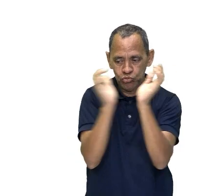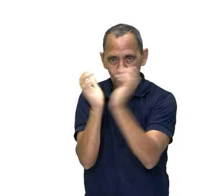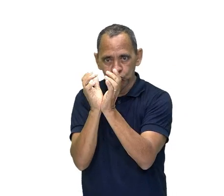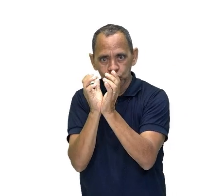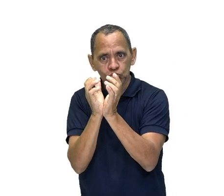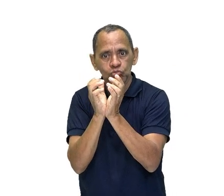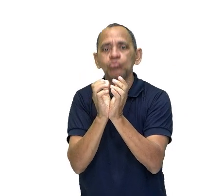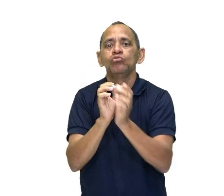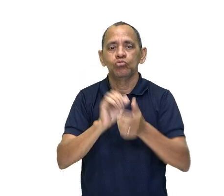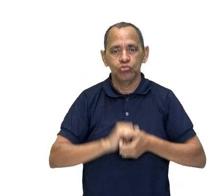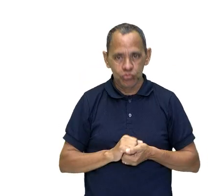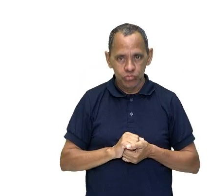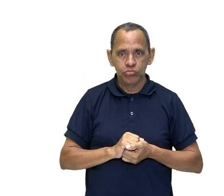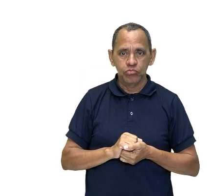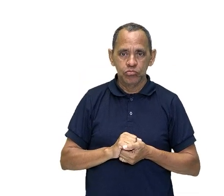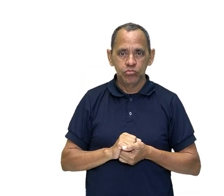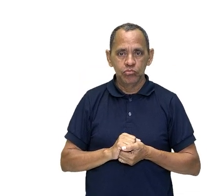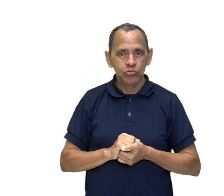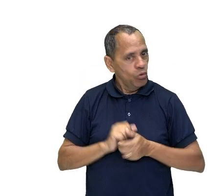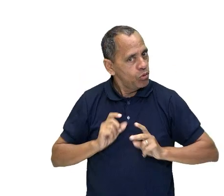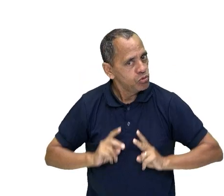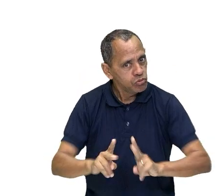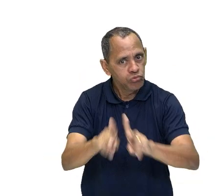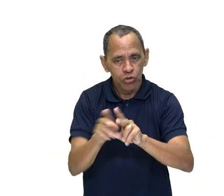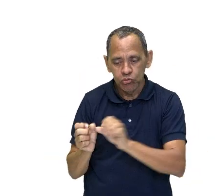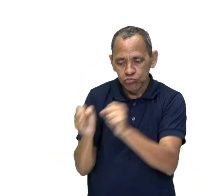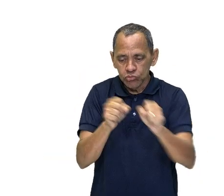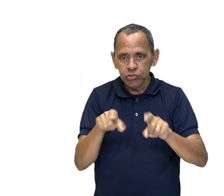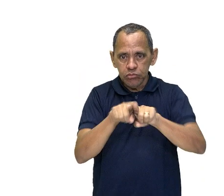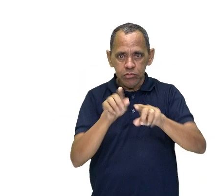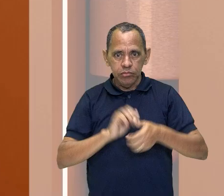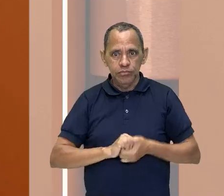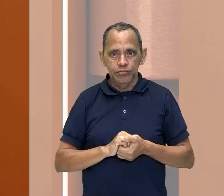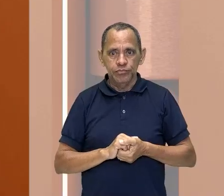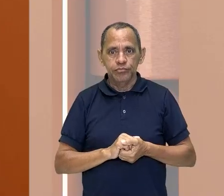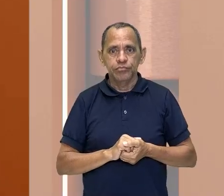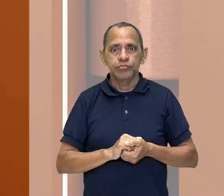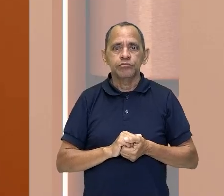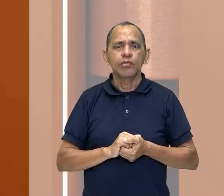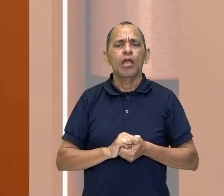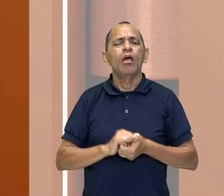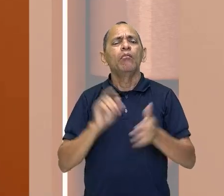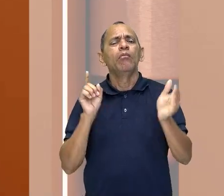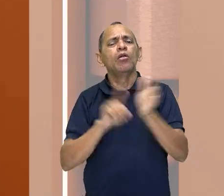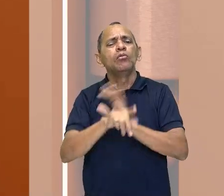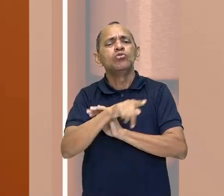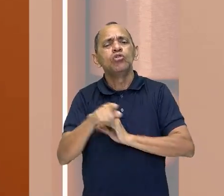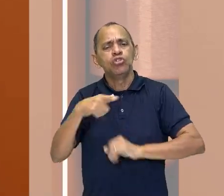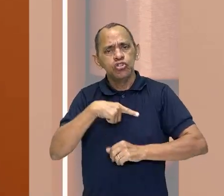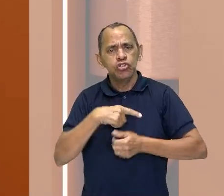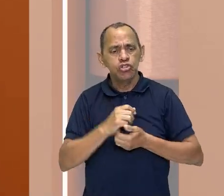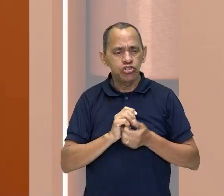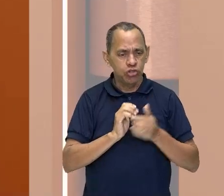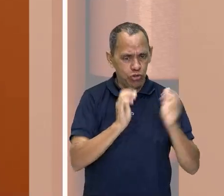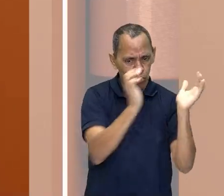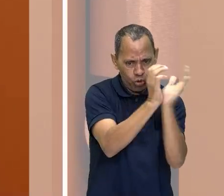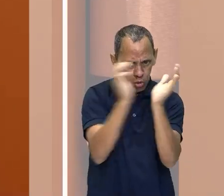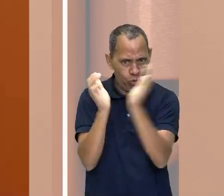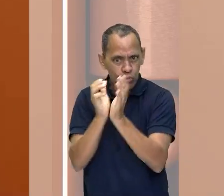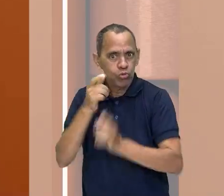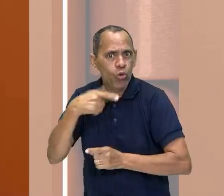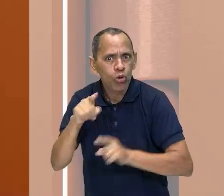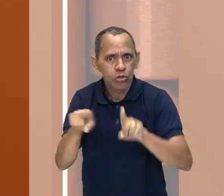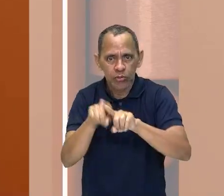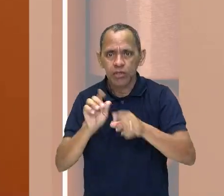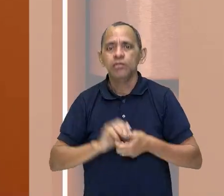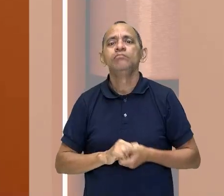invencível, até porque eles detinham o maior poder econômico. Vocês perguntam, professor, existiam outras oligarquias? Óbvio que existia. As